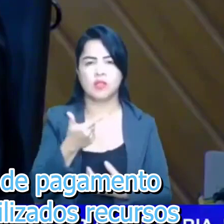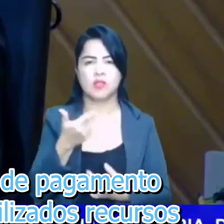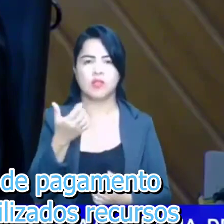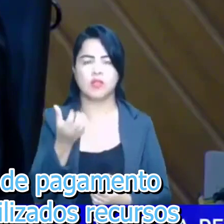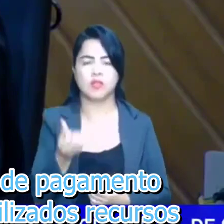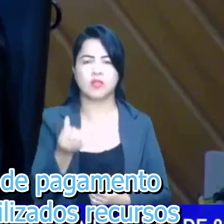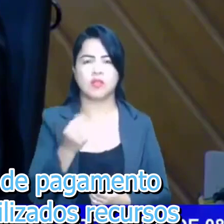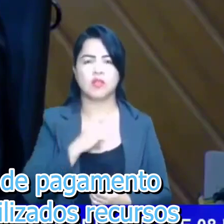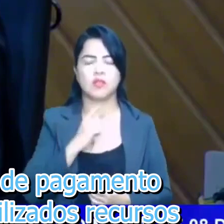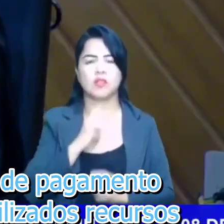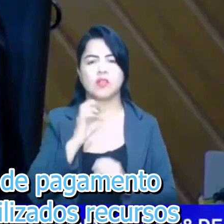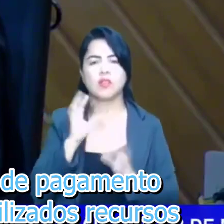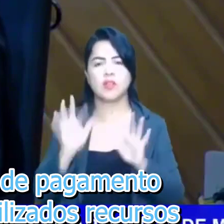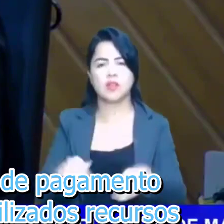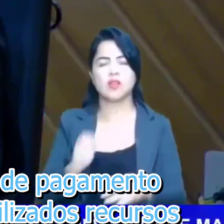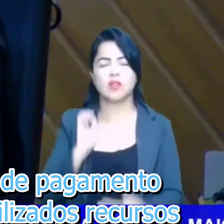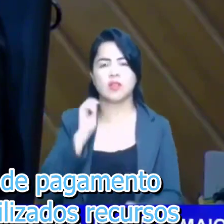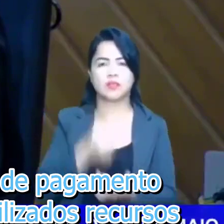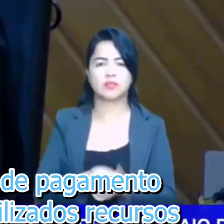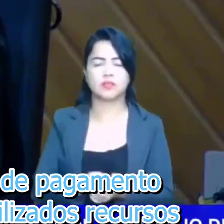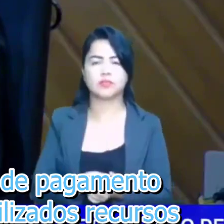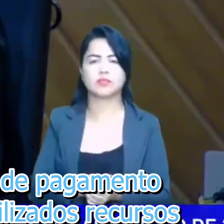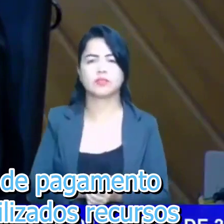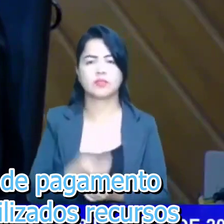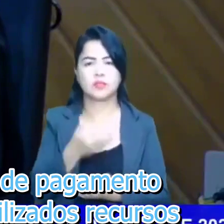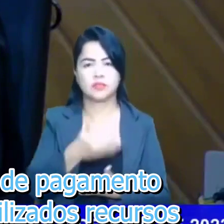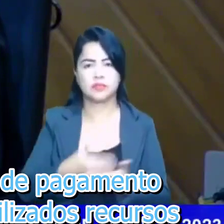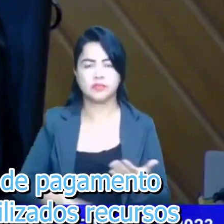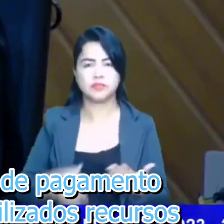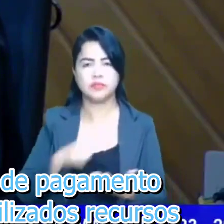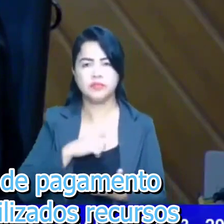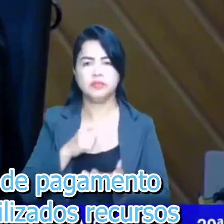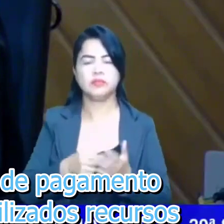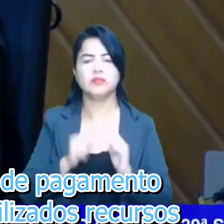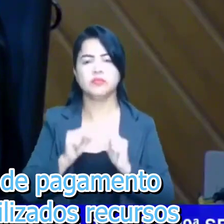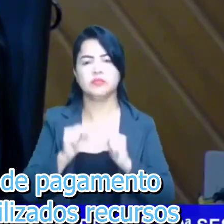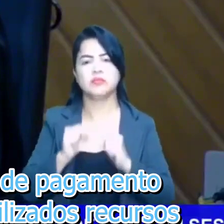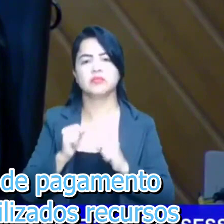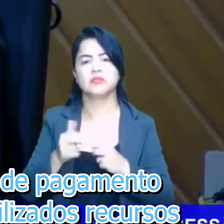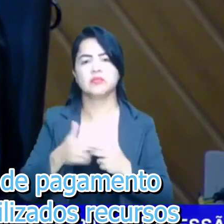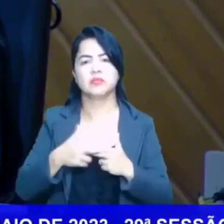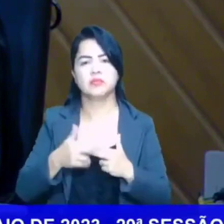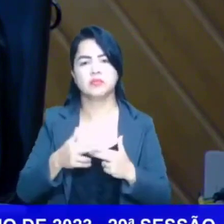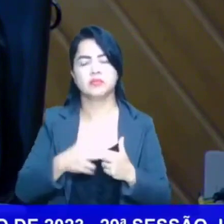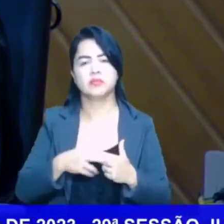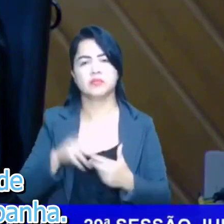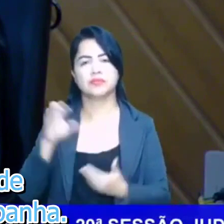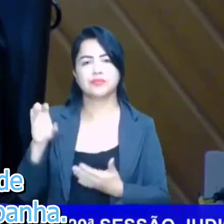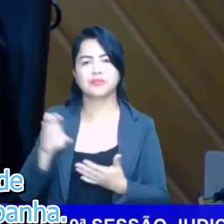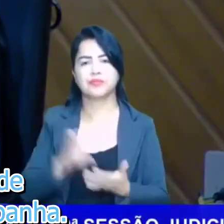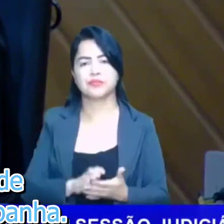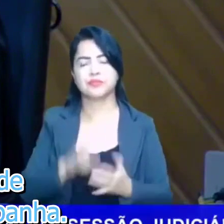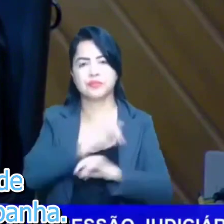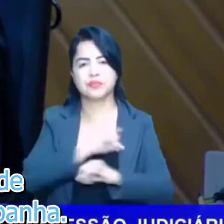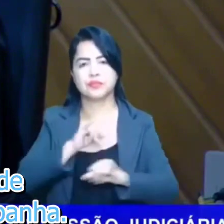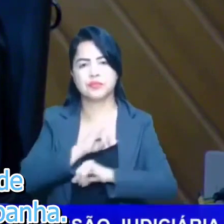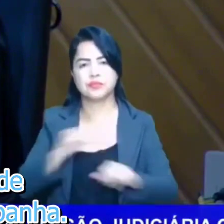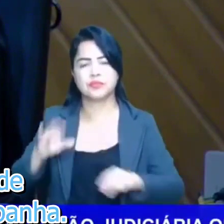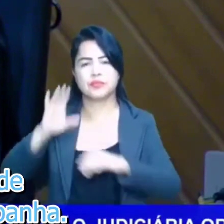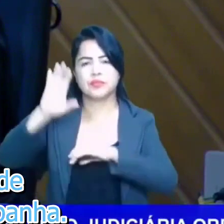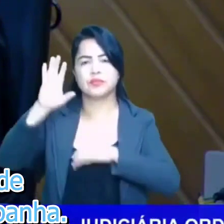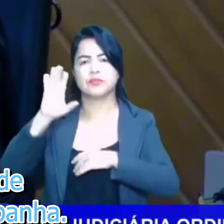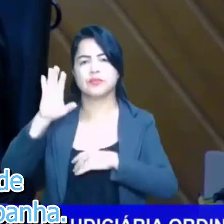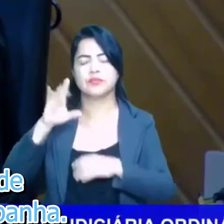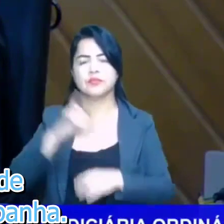5º, para fins de pagamento das despesas de que trata o parágrafo anterior, poderão ser utilizados os recursos de campanha da candidata